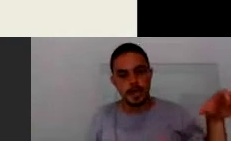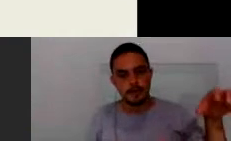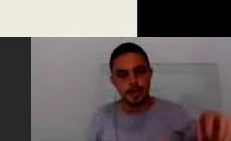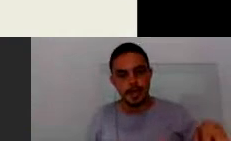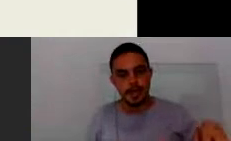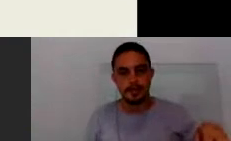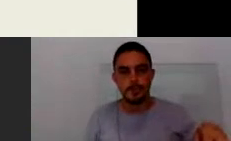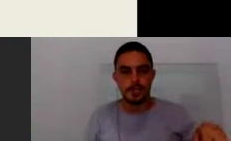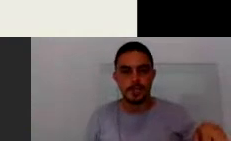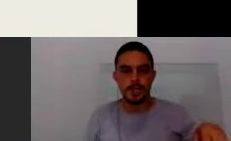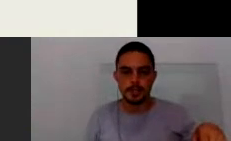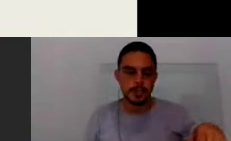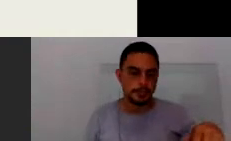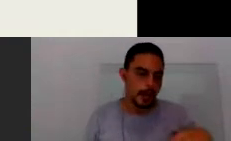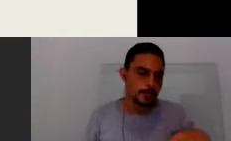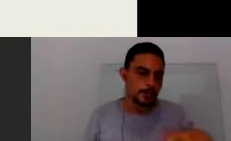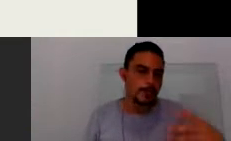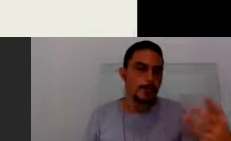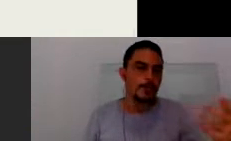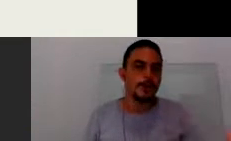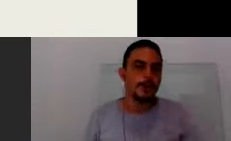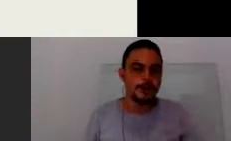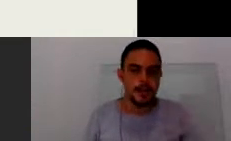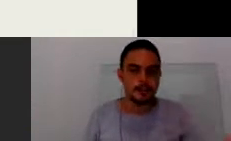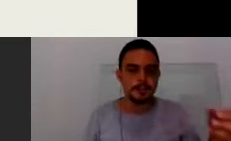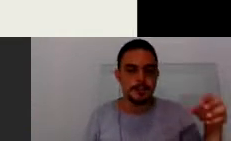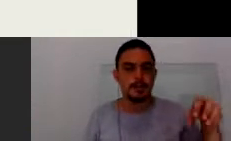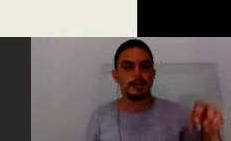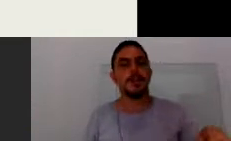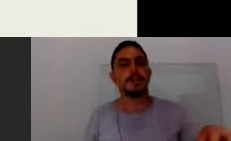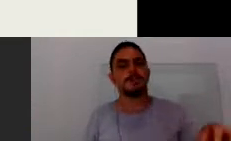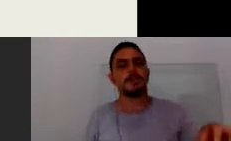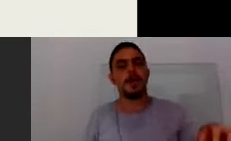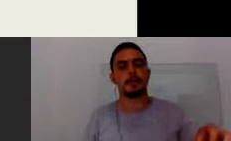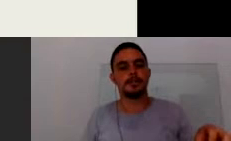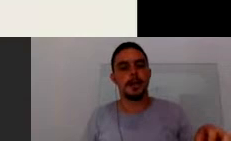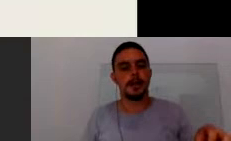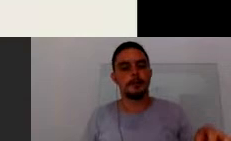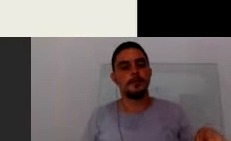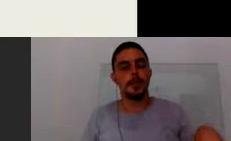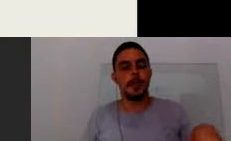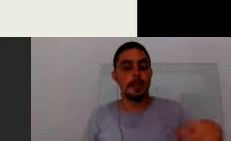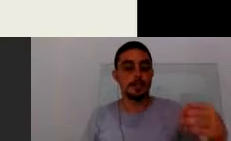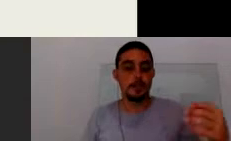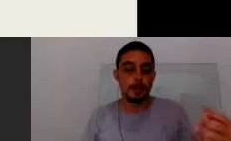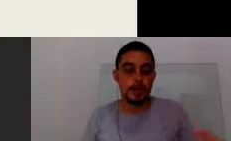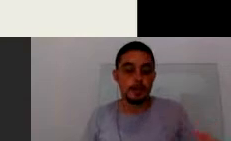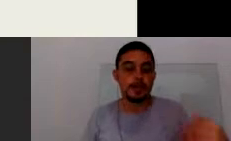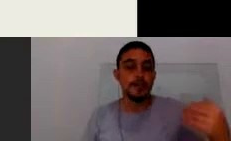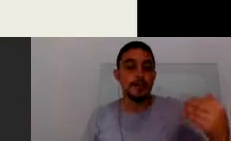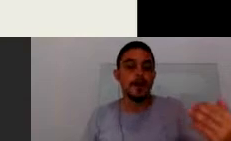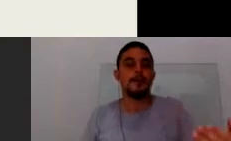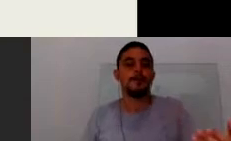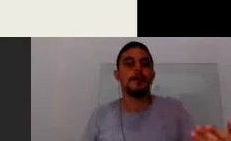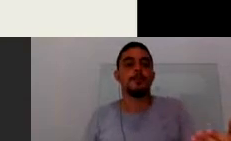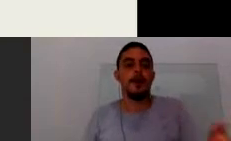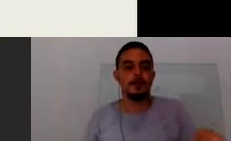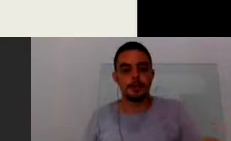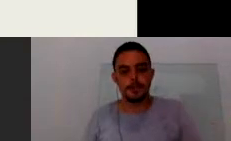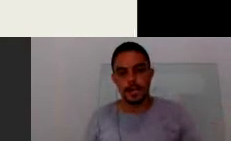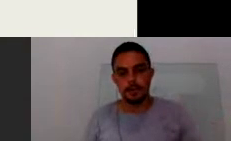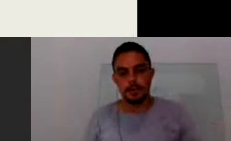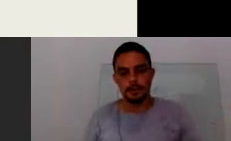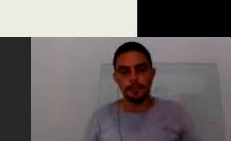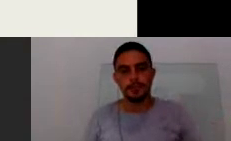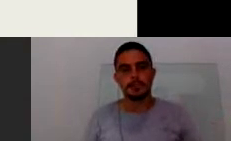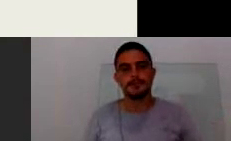no argiloso a água vai reter um pouquinho na argila, porque a argila tem muito mais cargas e se retém essa molécula de água, e essa molécula de água vai demorar um tempo